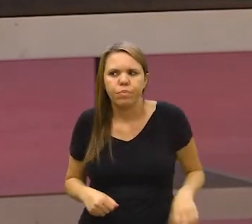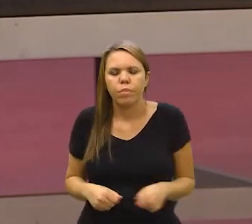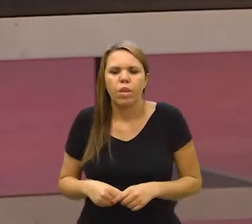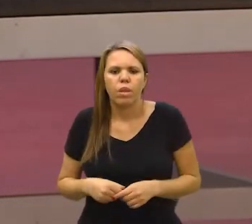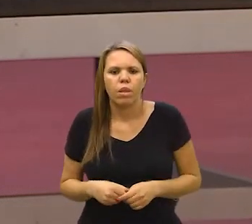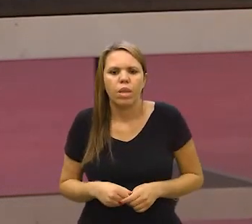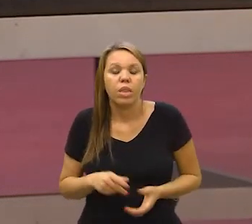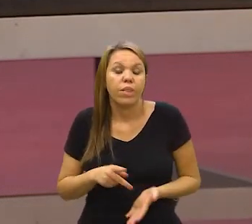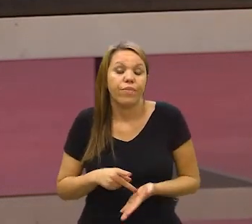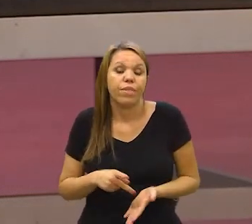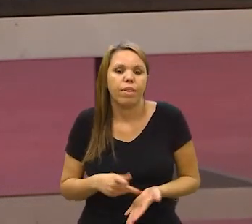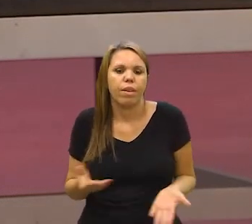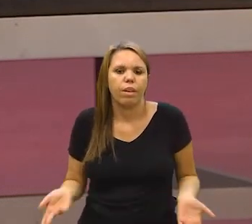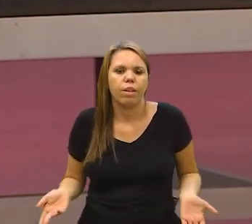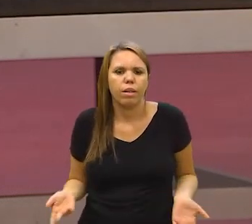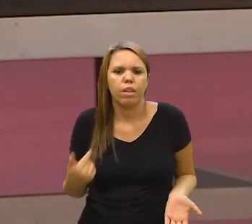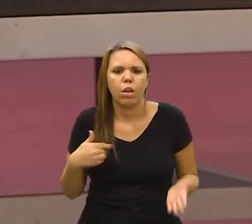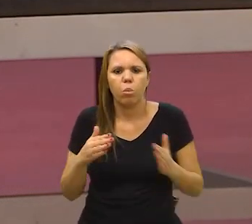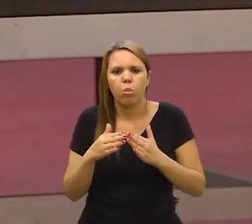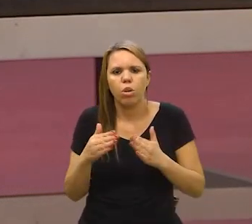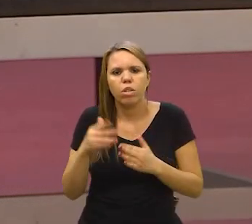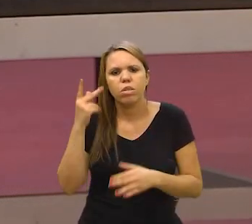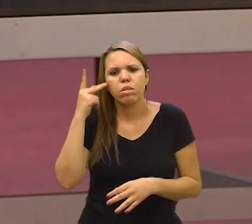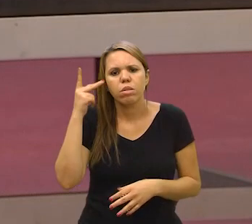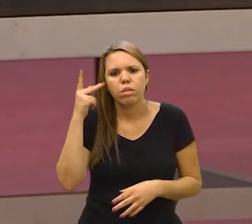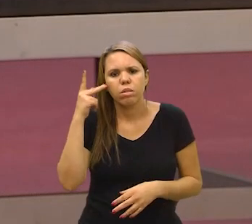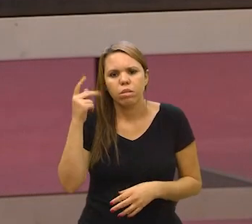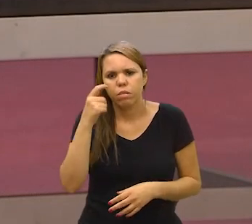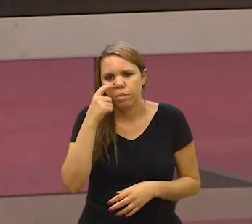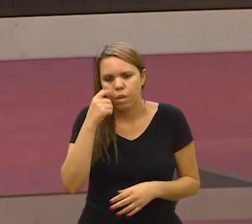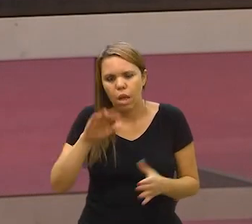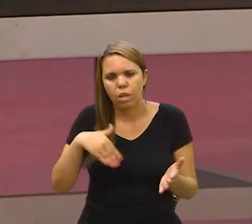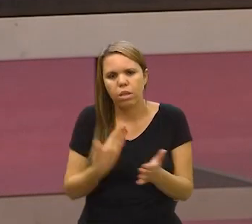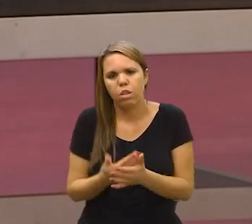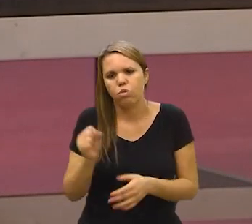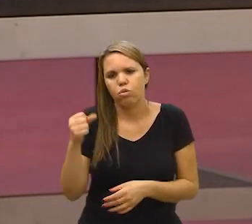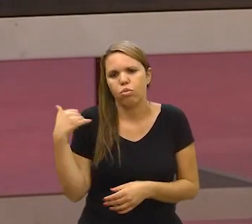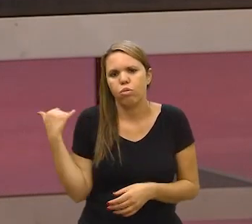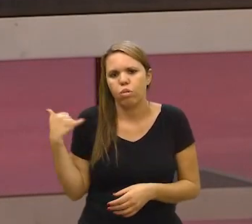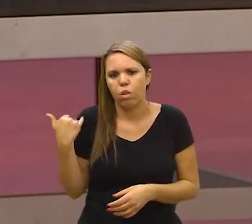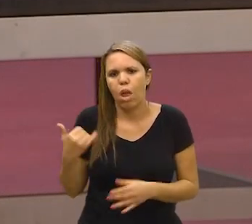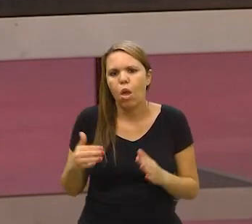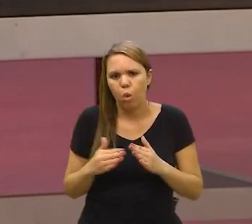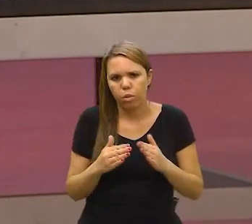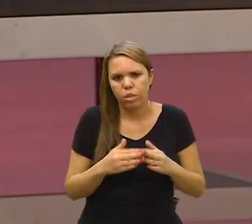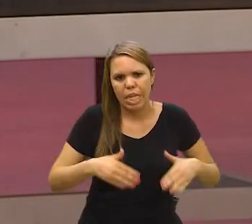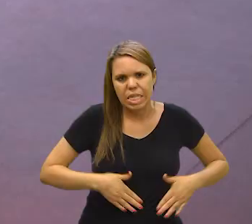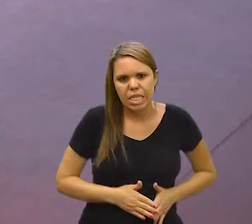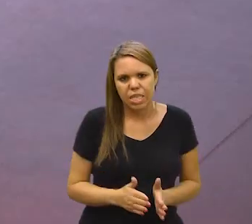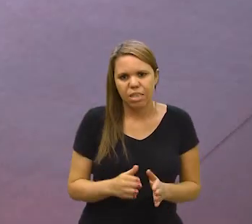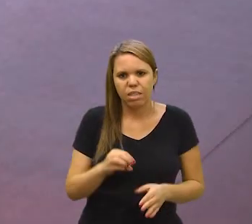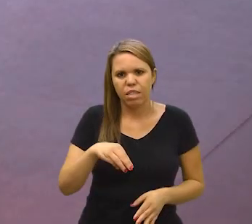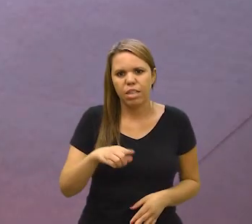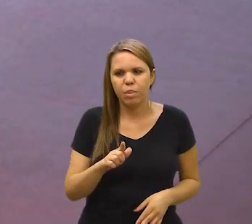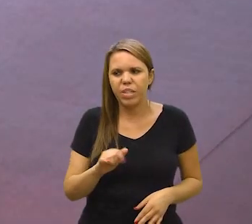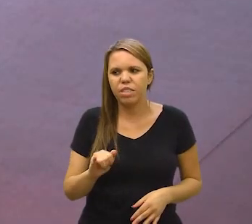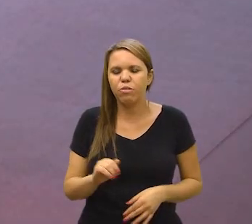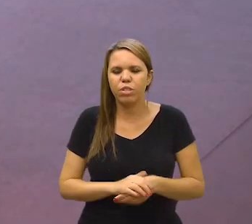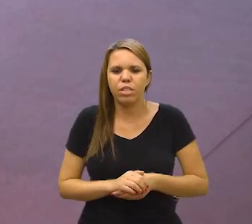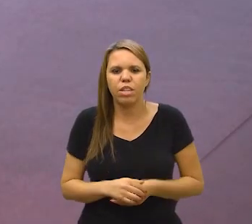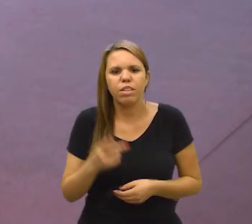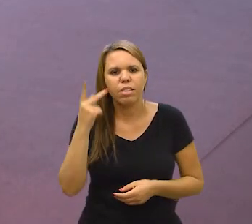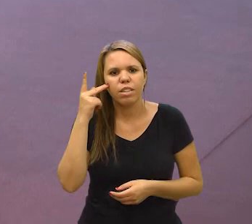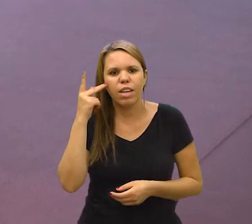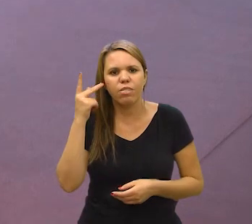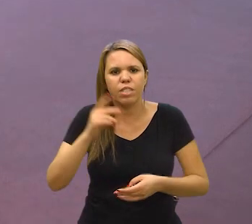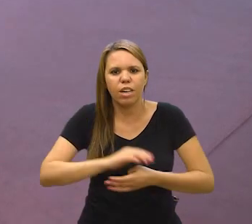Porque na verdade, eu morei em São Paulo até os 8 anos, né? Que eu sou de Mojimirim, eu nasci em Mojimirim, mas eu morei em São Paulo. E quando